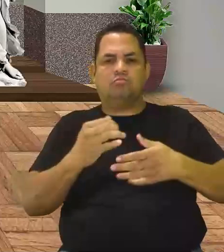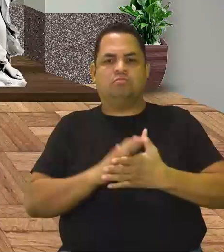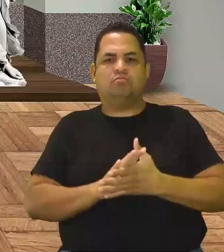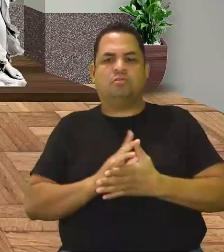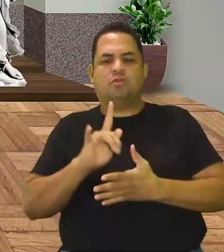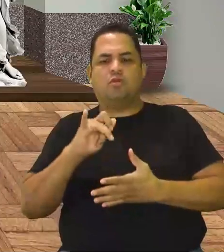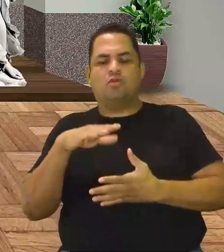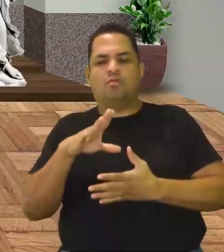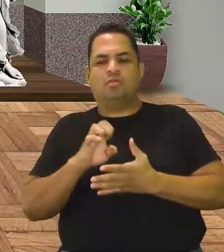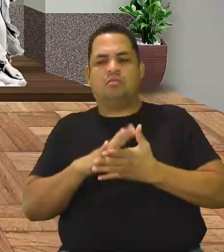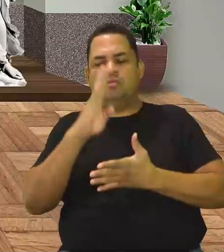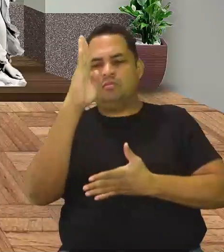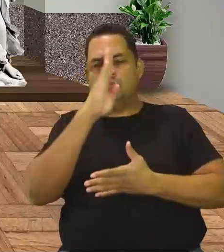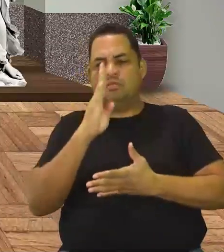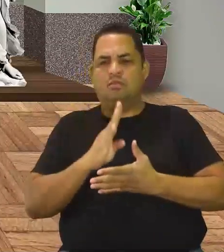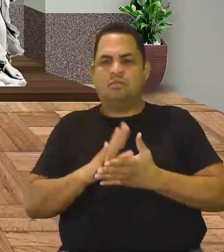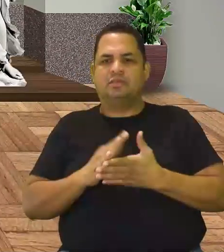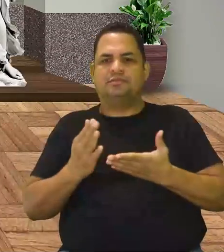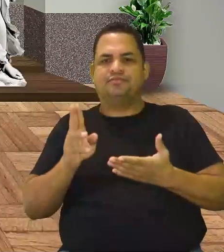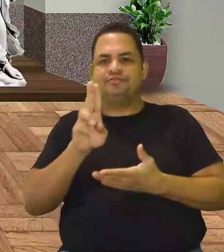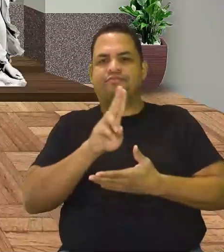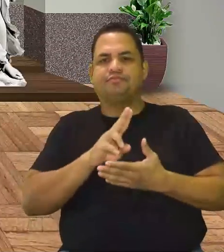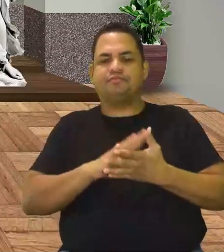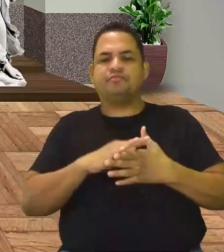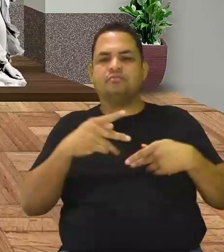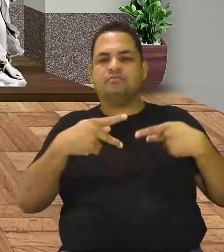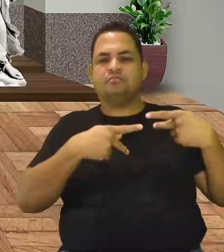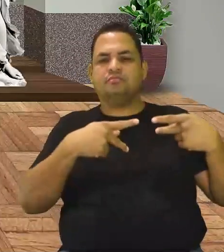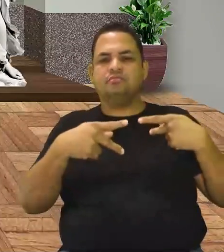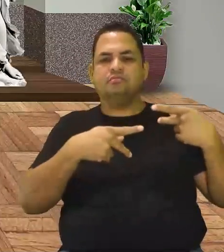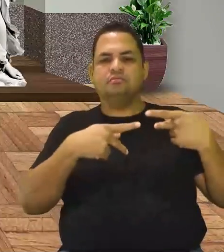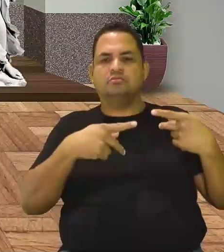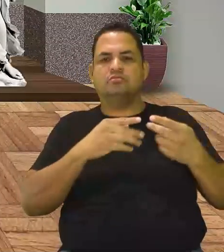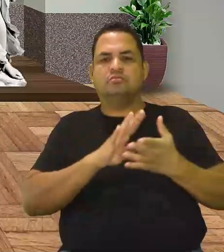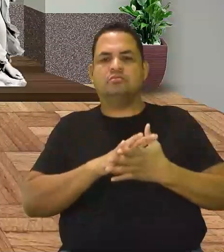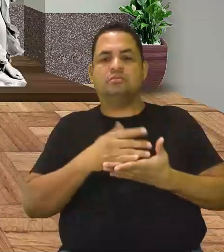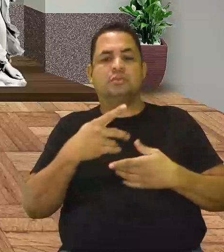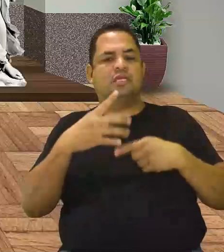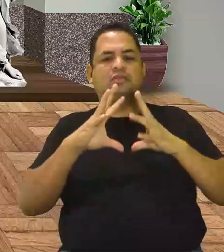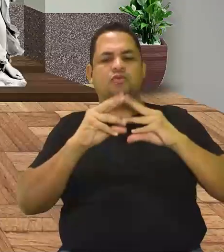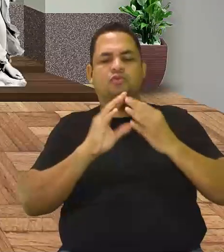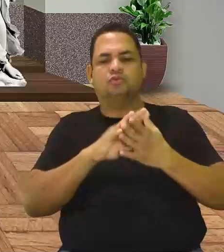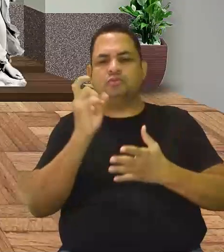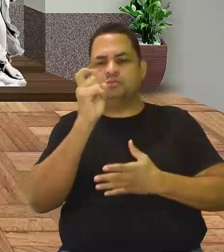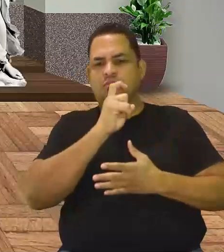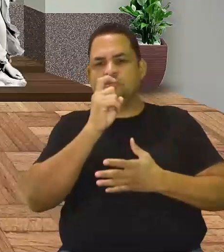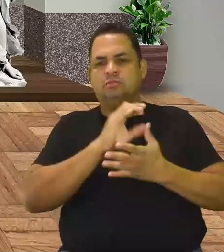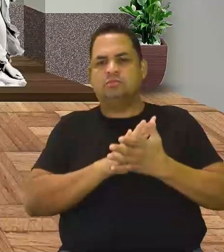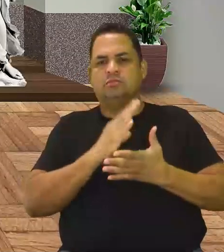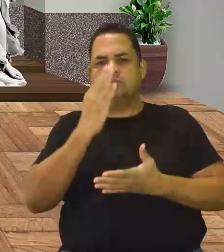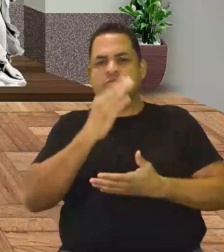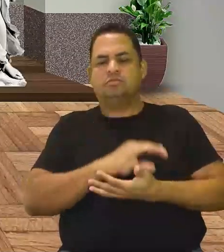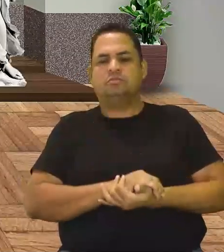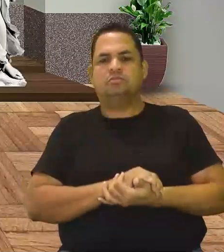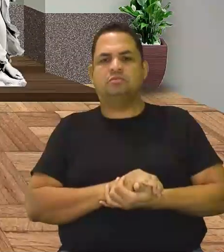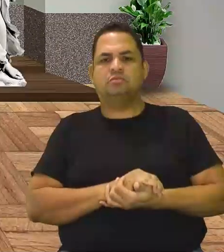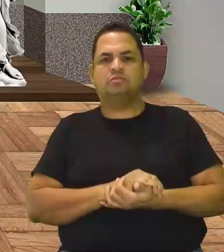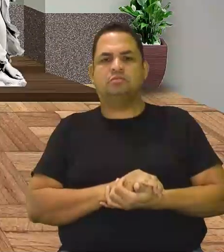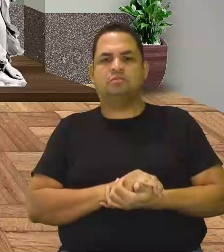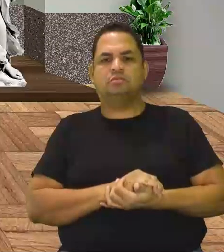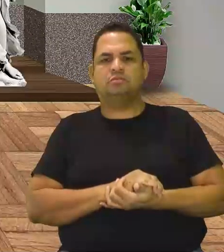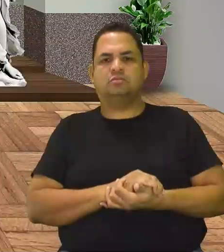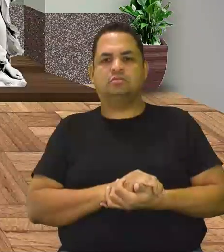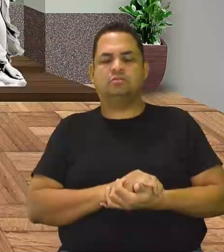no Brasil através de um plano que foi descoberto que era mentira. O plano era esse daqui. O